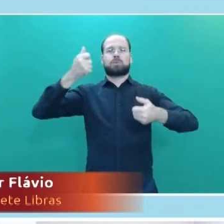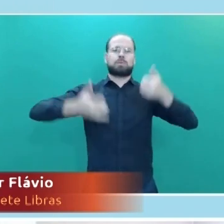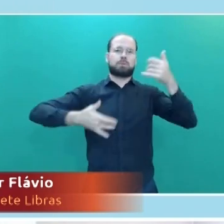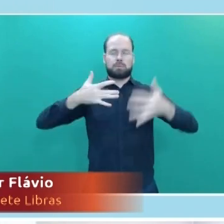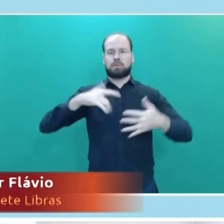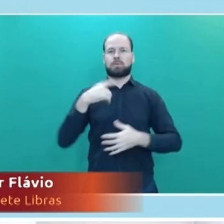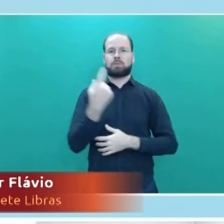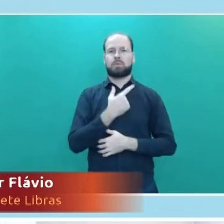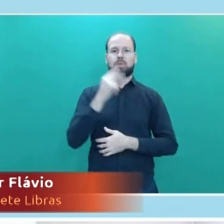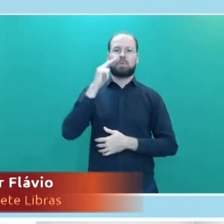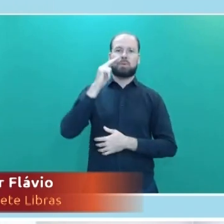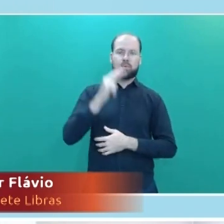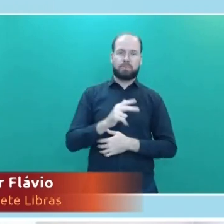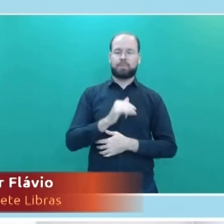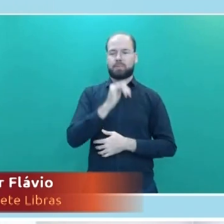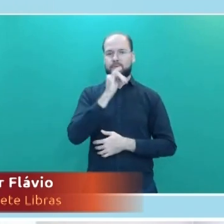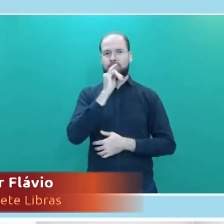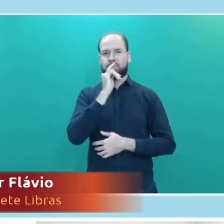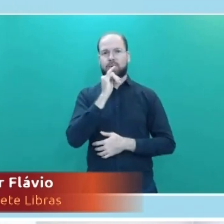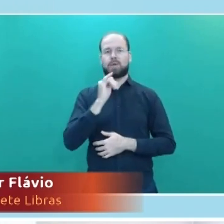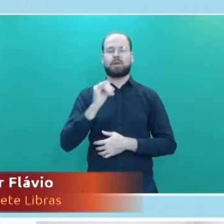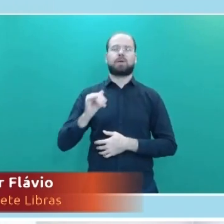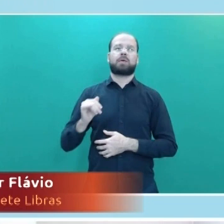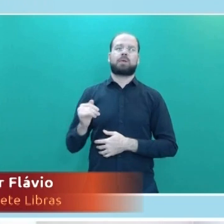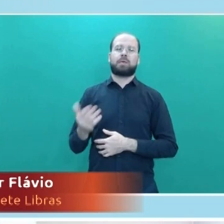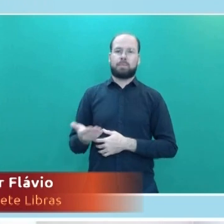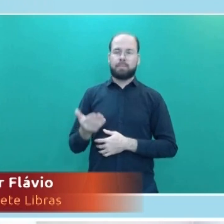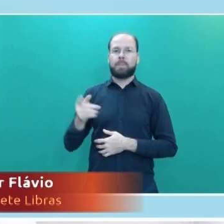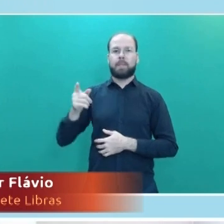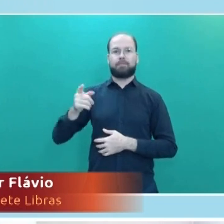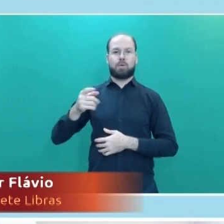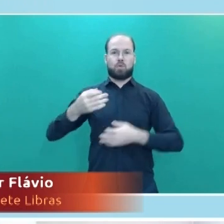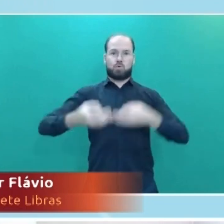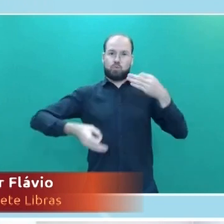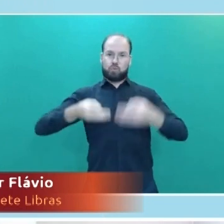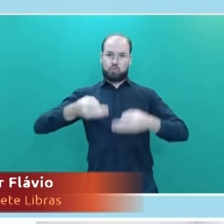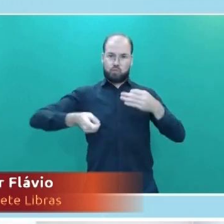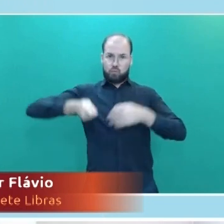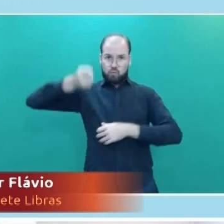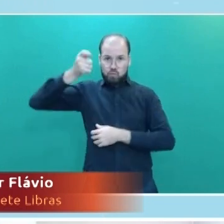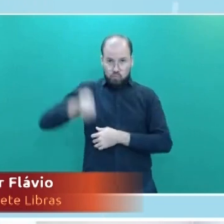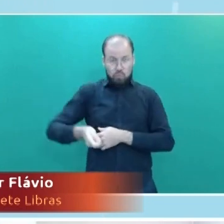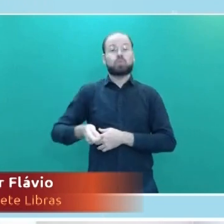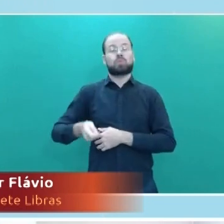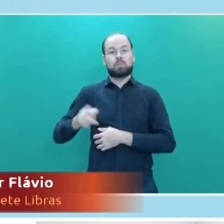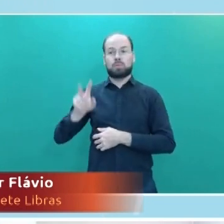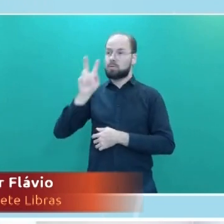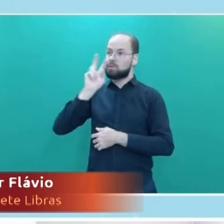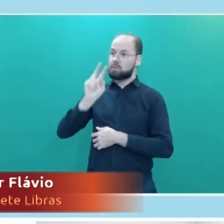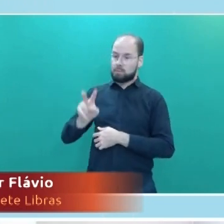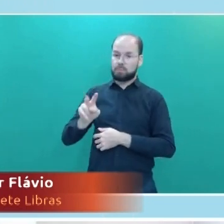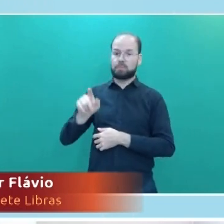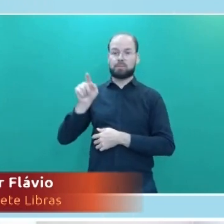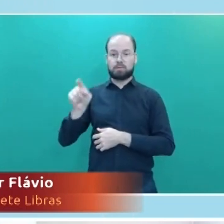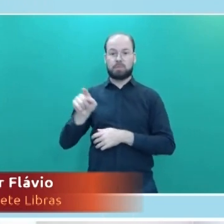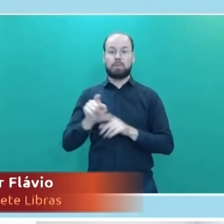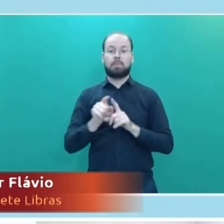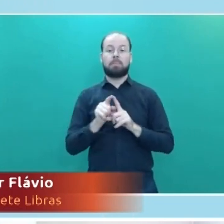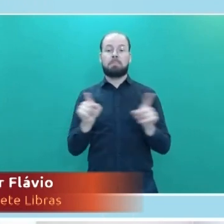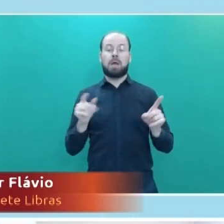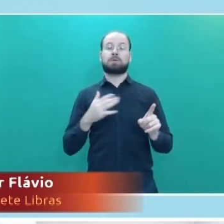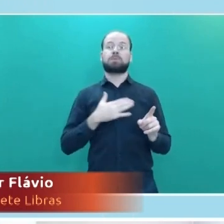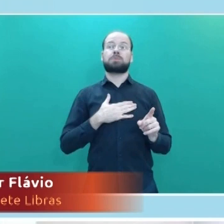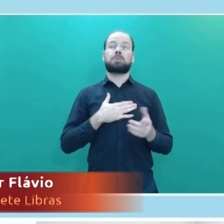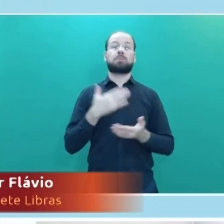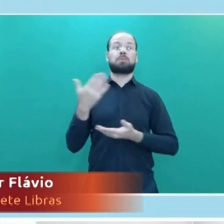um desembargador, mas que a gente tinha escutado do senador João Ribeiro, do estado do Tocantins, mas eu estou tratando